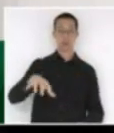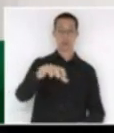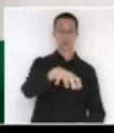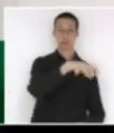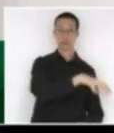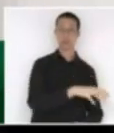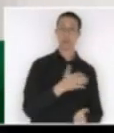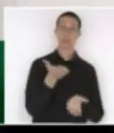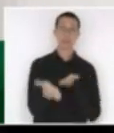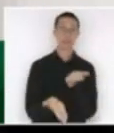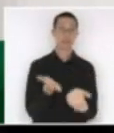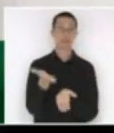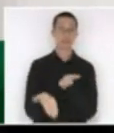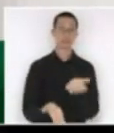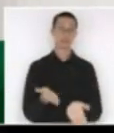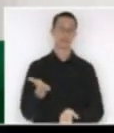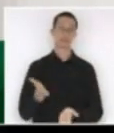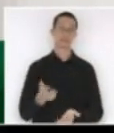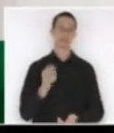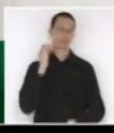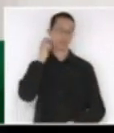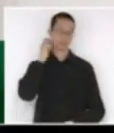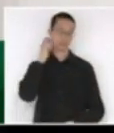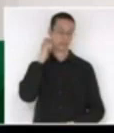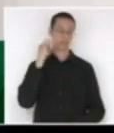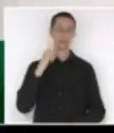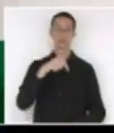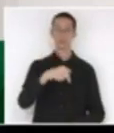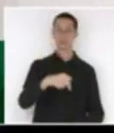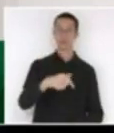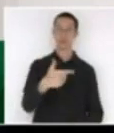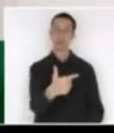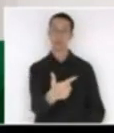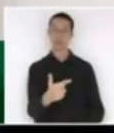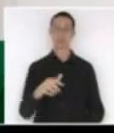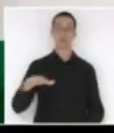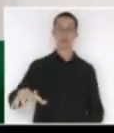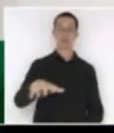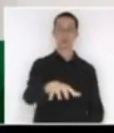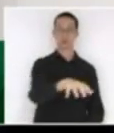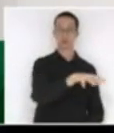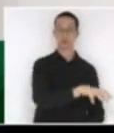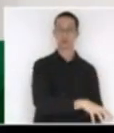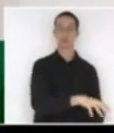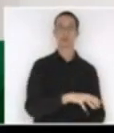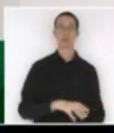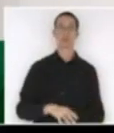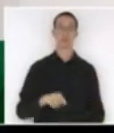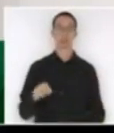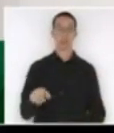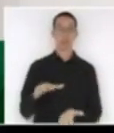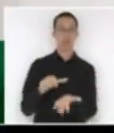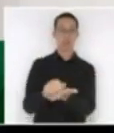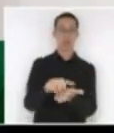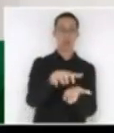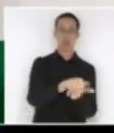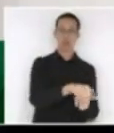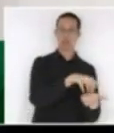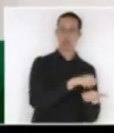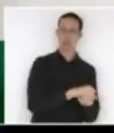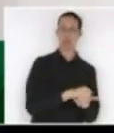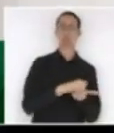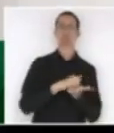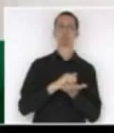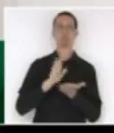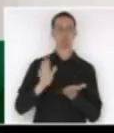público, 72 comunidades foram acreditadas, este é o termo técnico, não é? Foram credenciadas ao programa